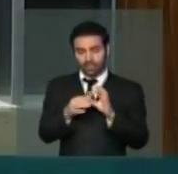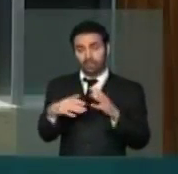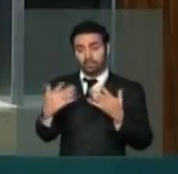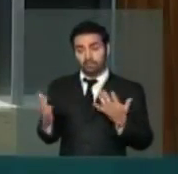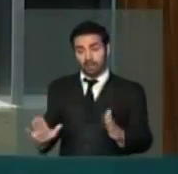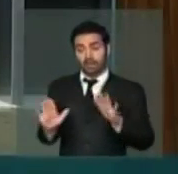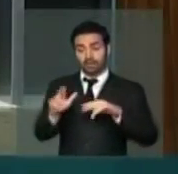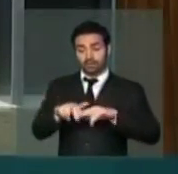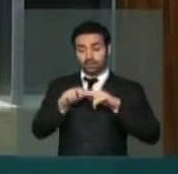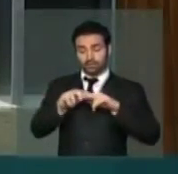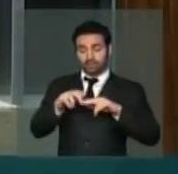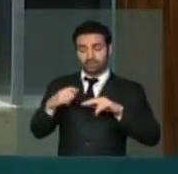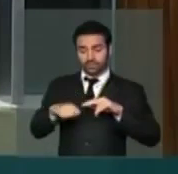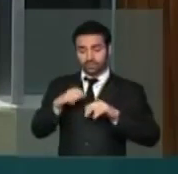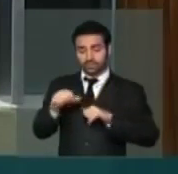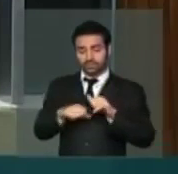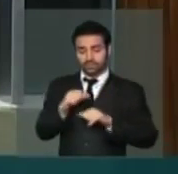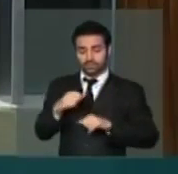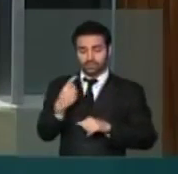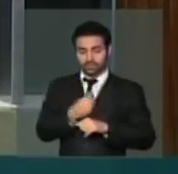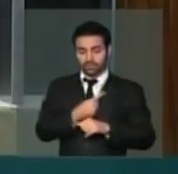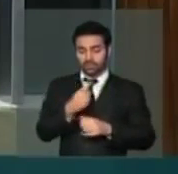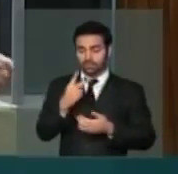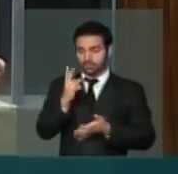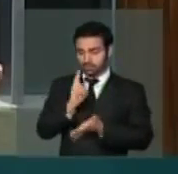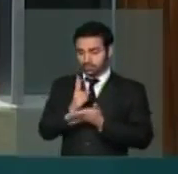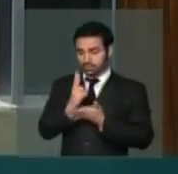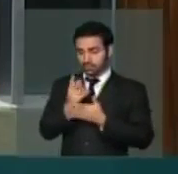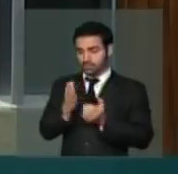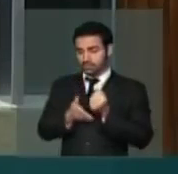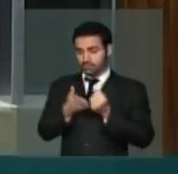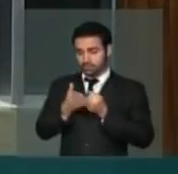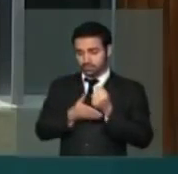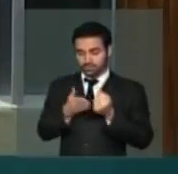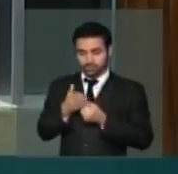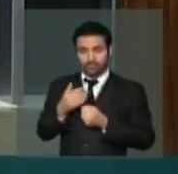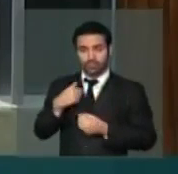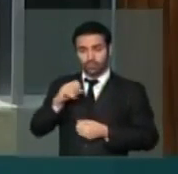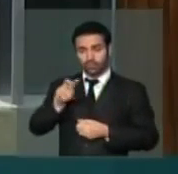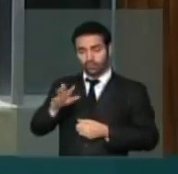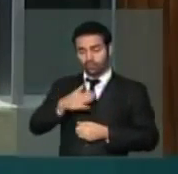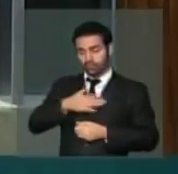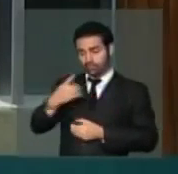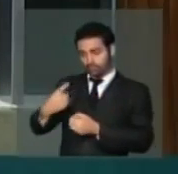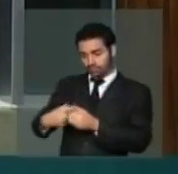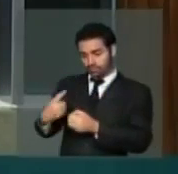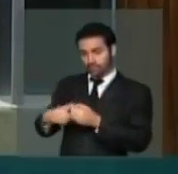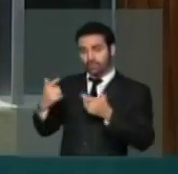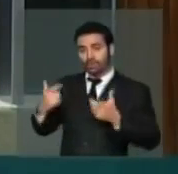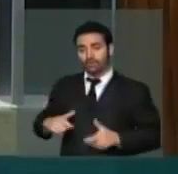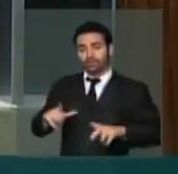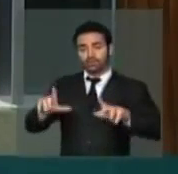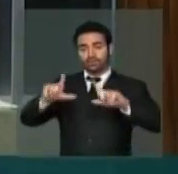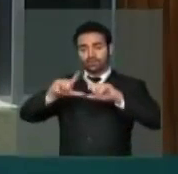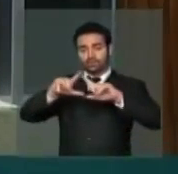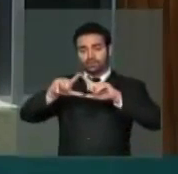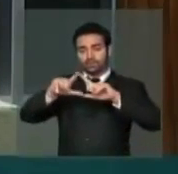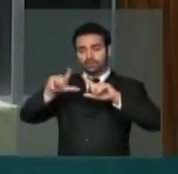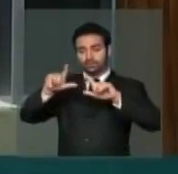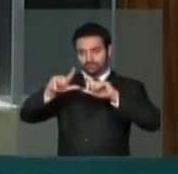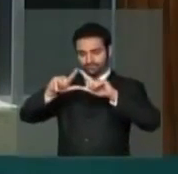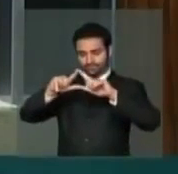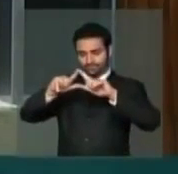nós temos realmente que pegar das nossas bases. Estarei lá na minha base, no Triângulo Mineiro, para